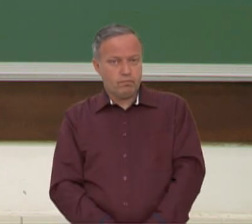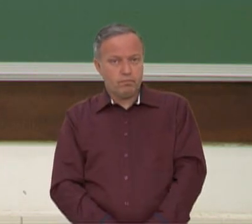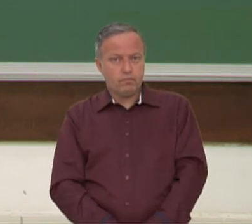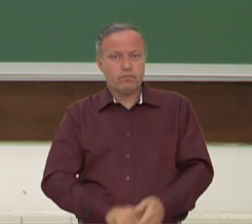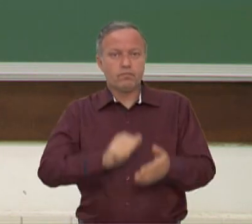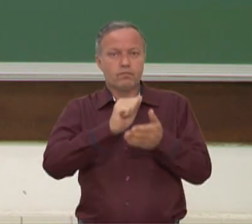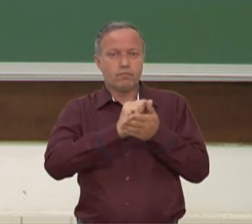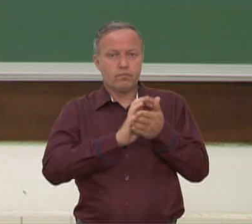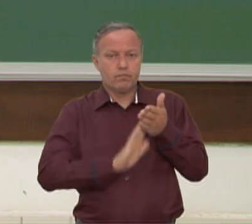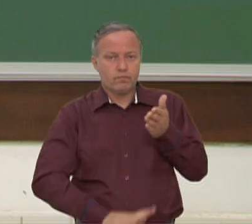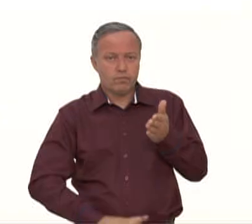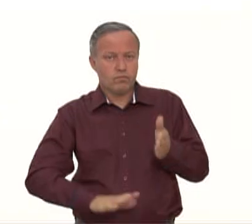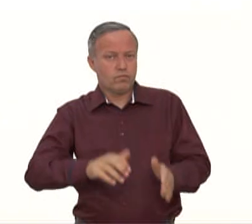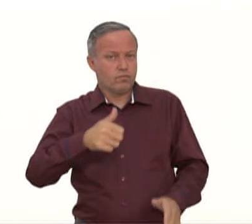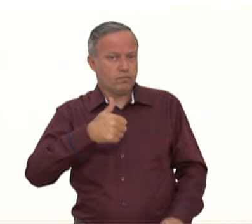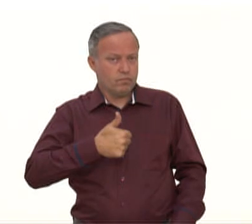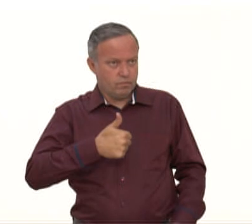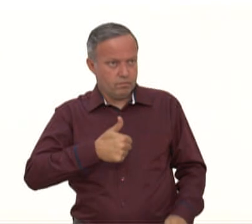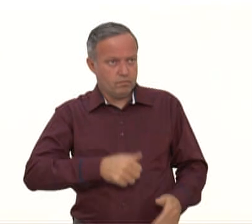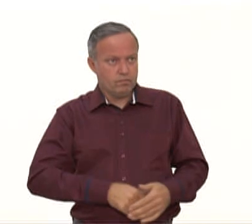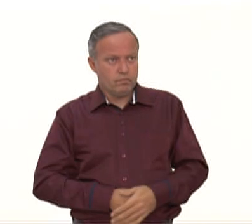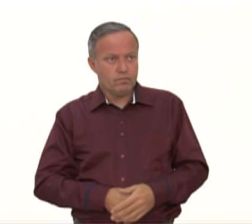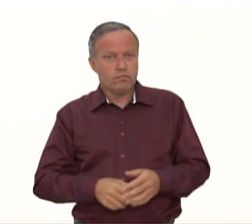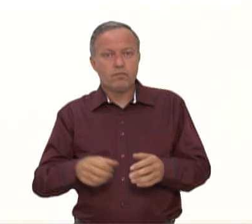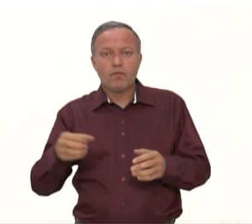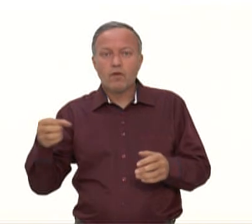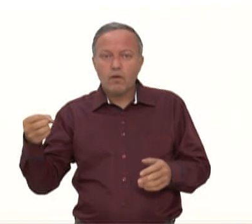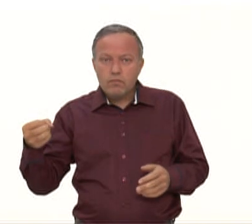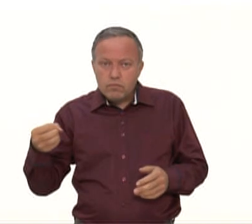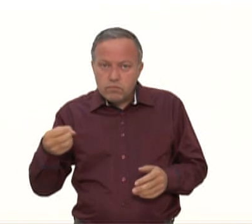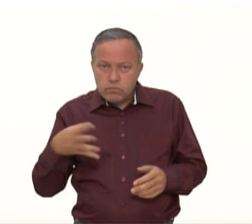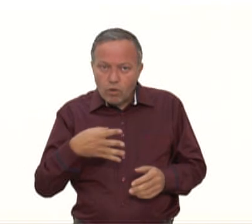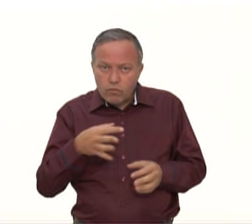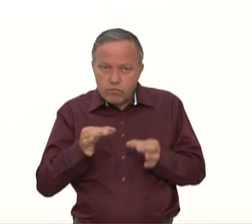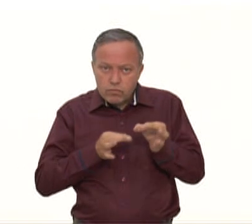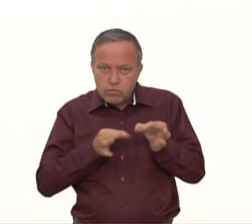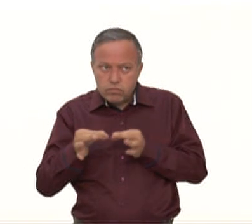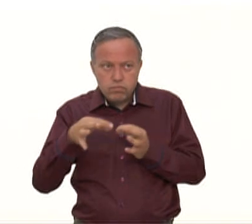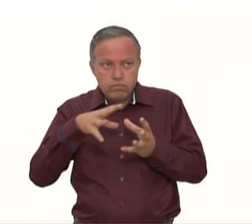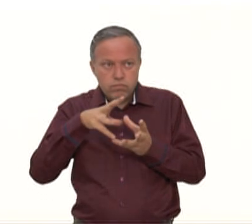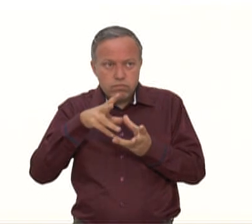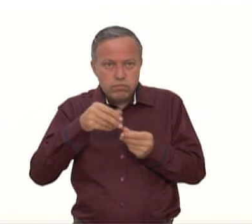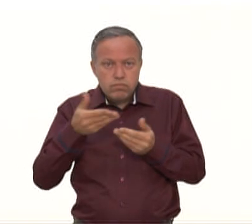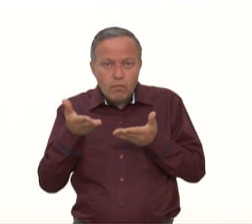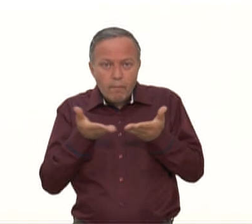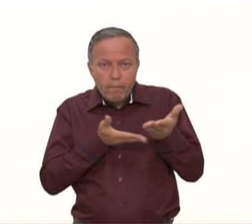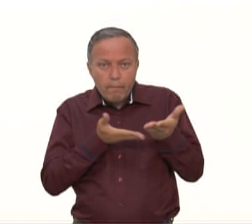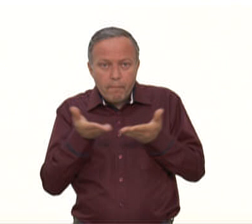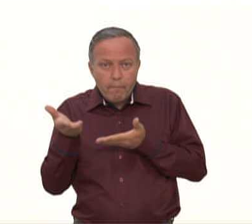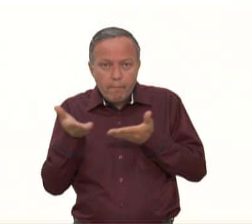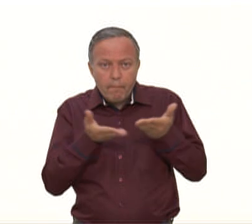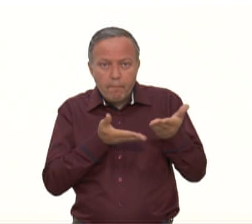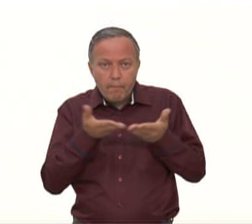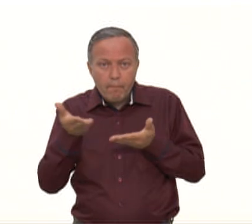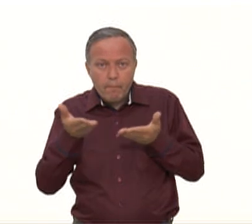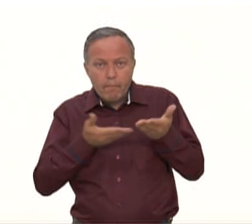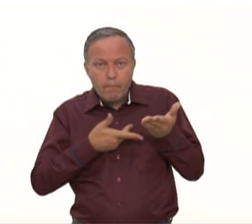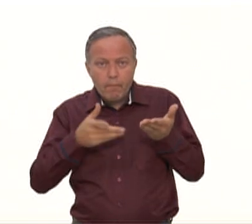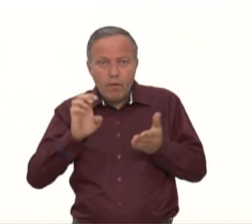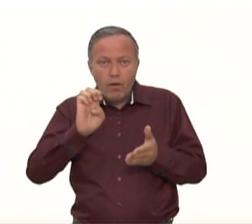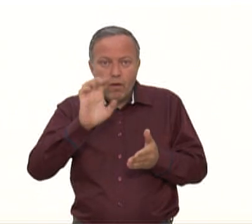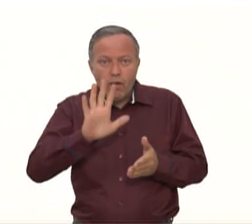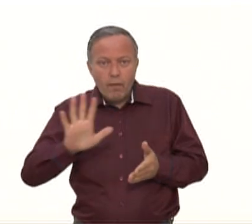1. A nova ordem mundial evidencia uma correlação das forças existentes entre os estados